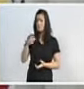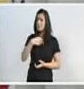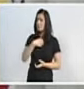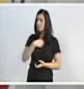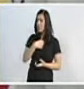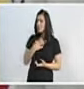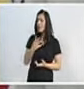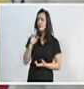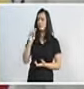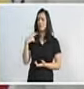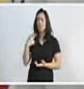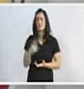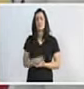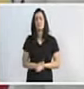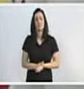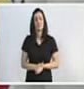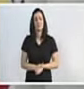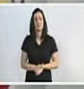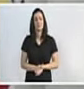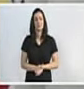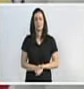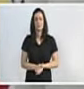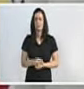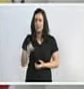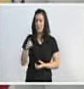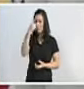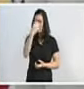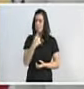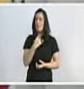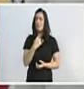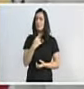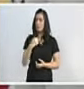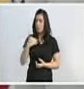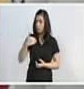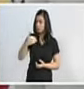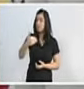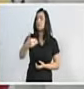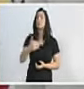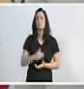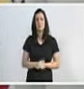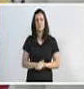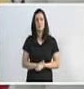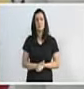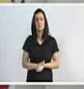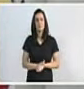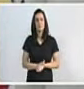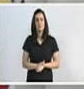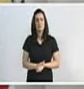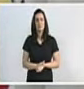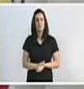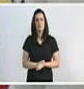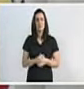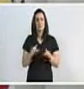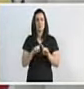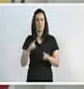que esse comunicador vai longe. Ele vai longe. Eu acho que ele vai longe. Mas eu